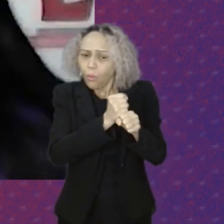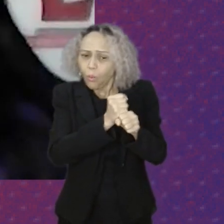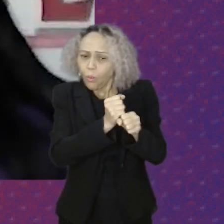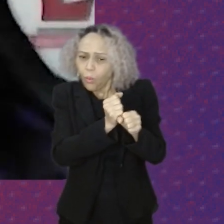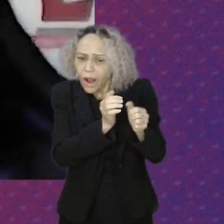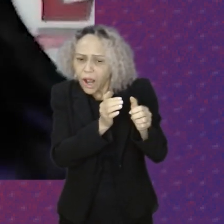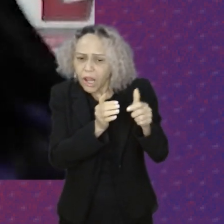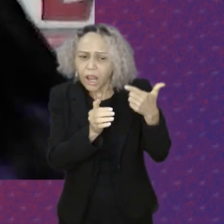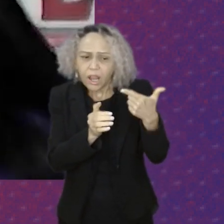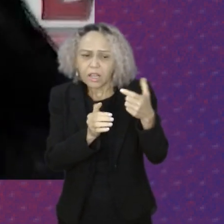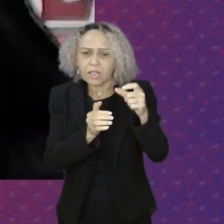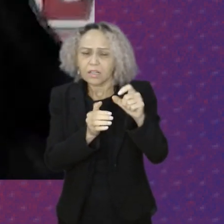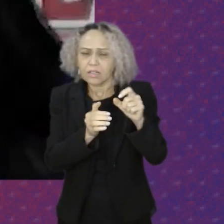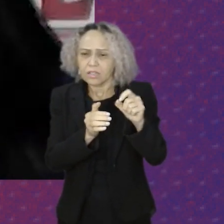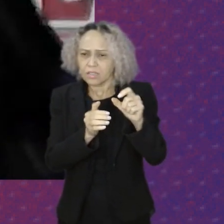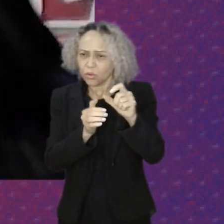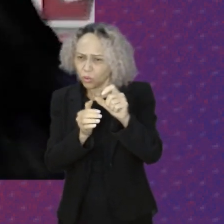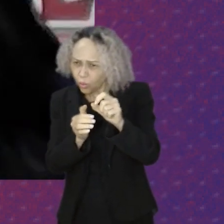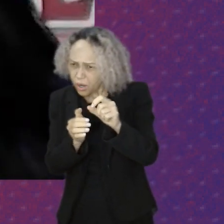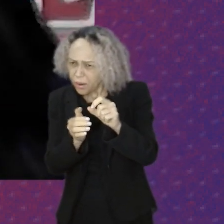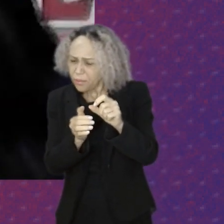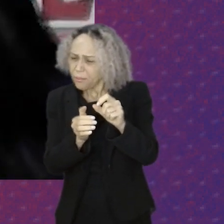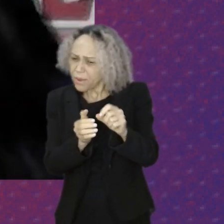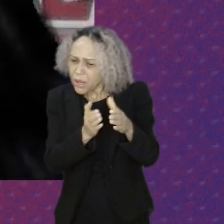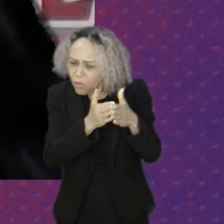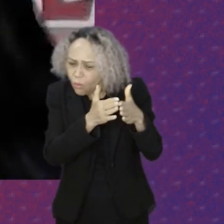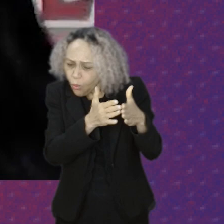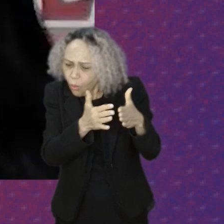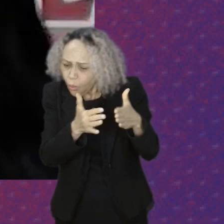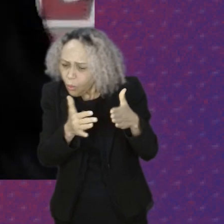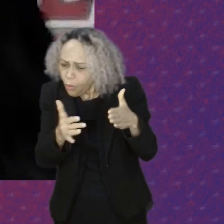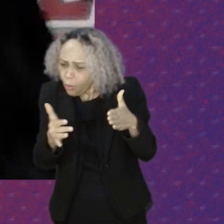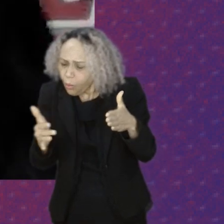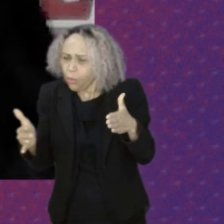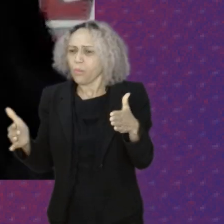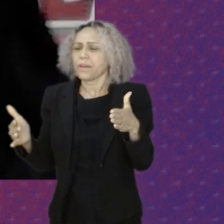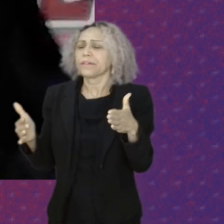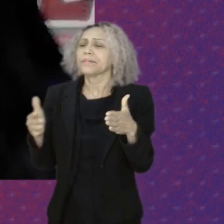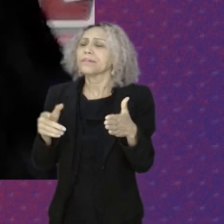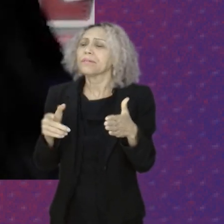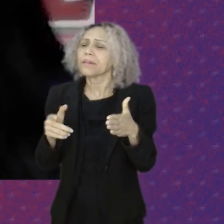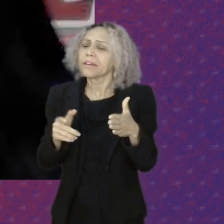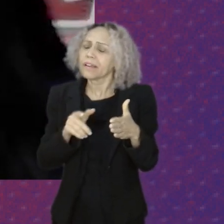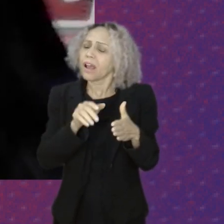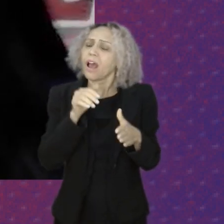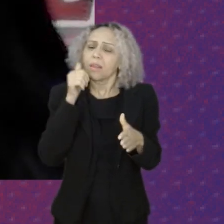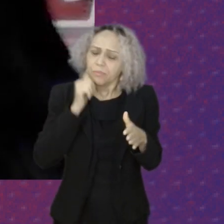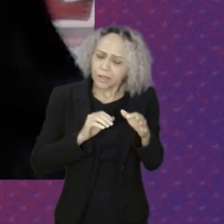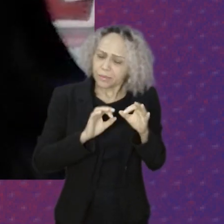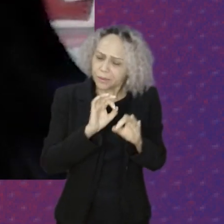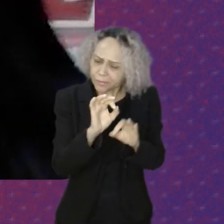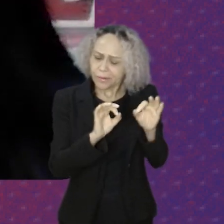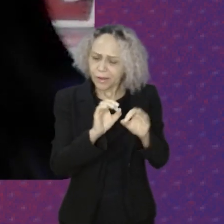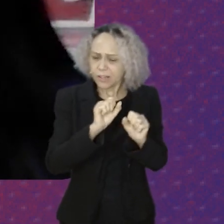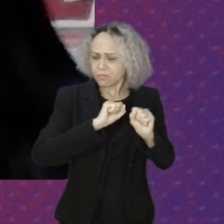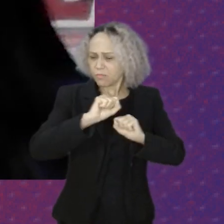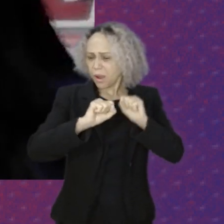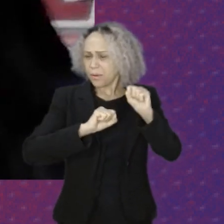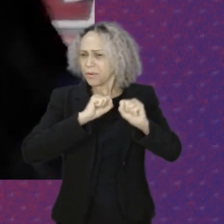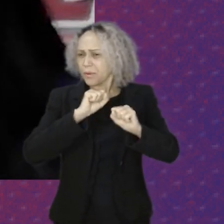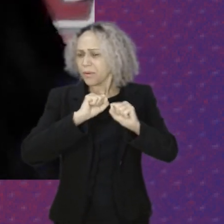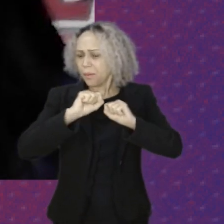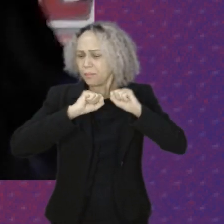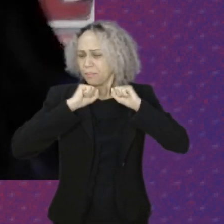rurais começaram a se mobilizar para fazer essa construção histórica de luta e movimento também, até